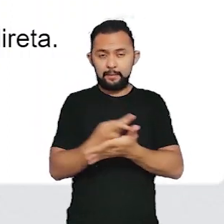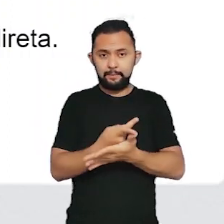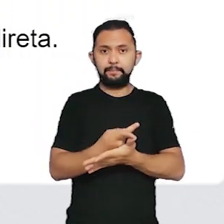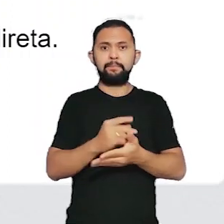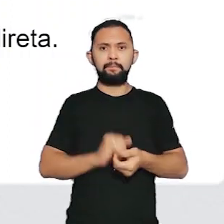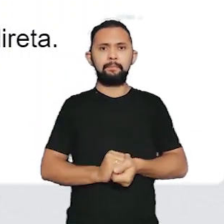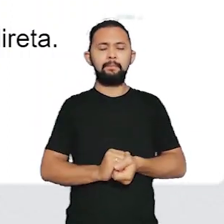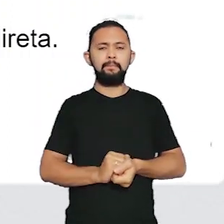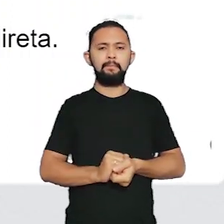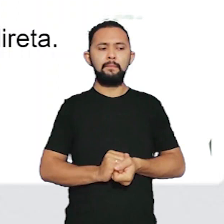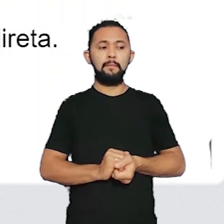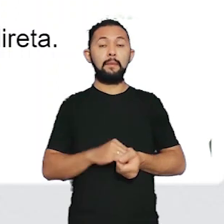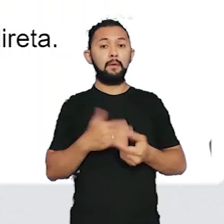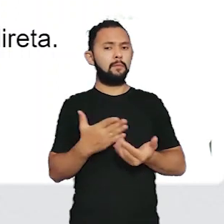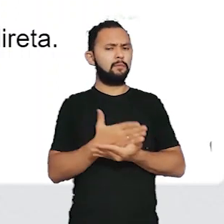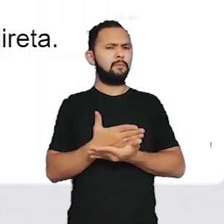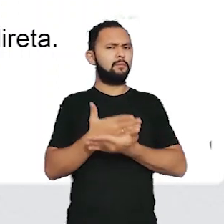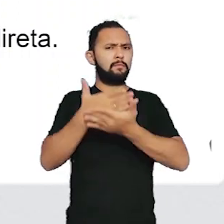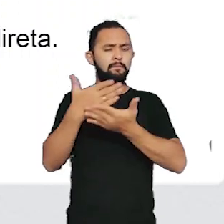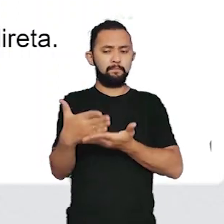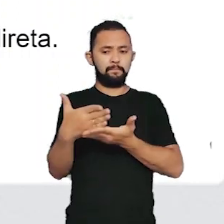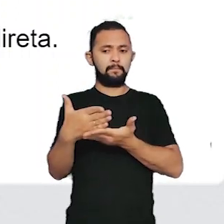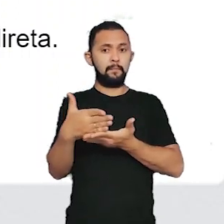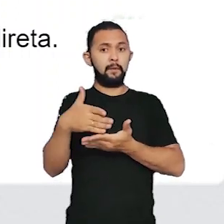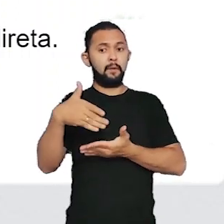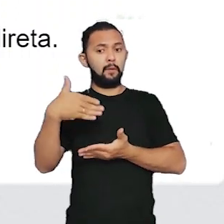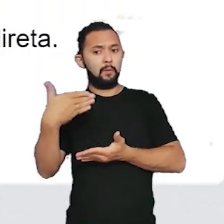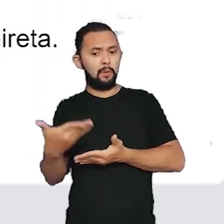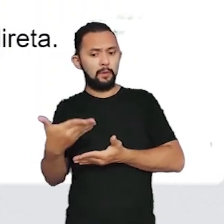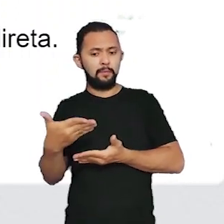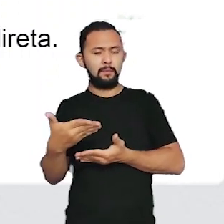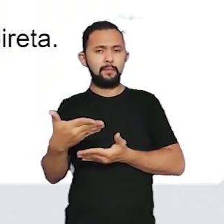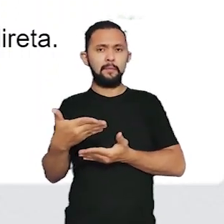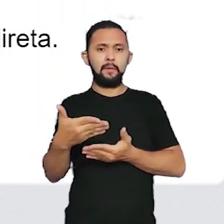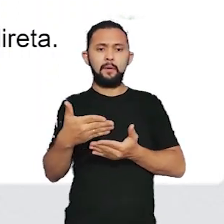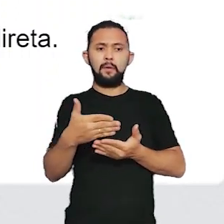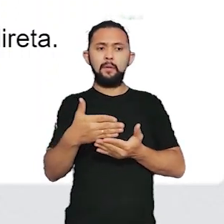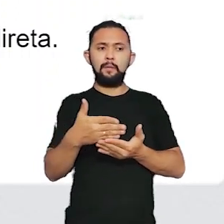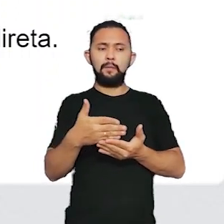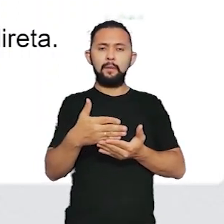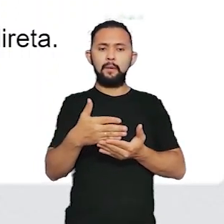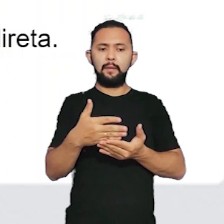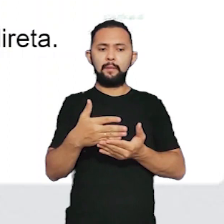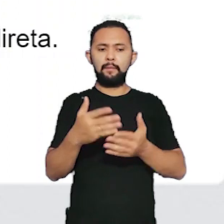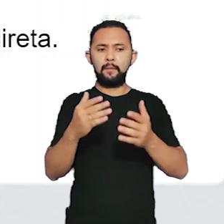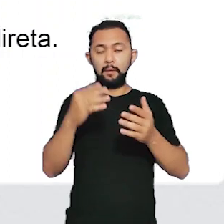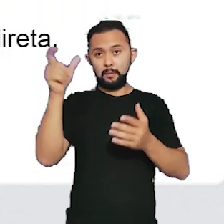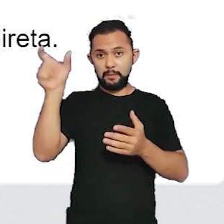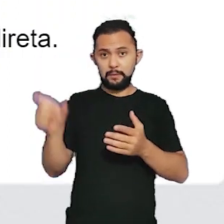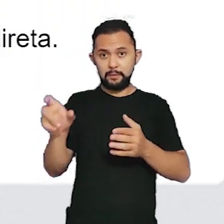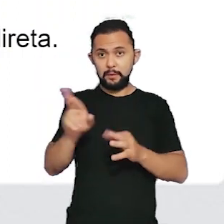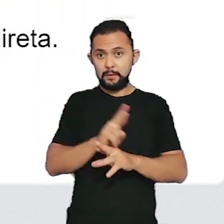destacadas. Começou quando iniciei um relacionamento com alguém completamente diferente de mim. Está dizendo que essa